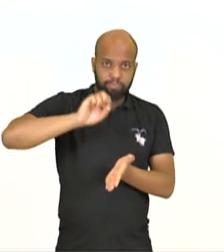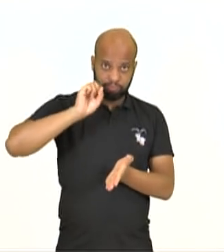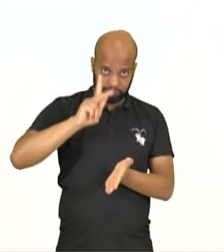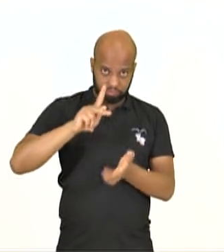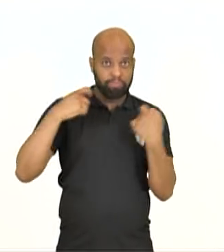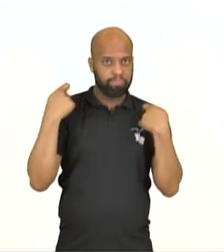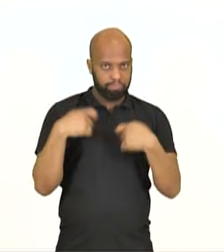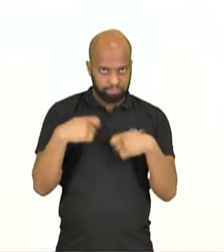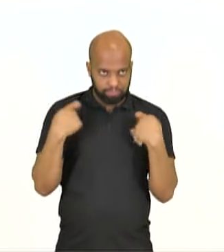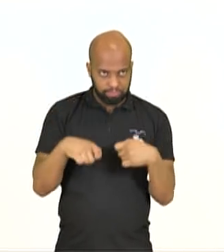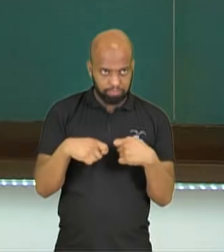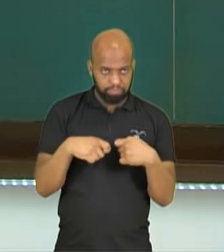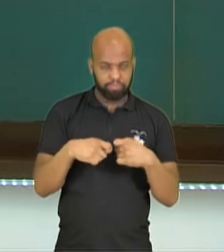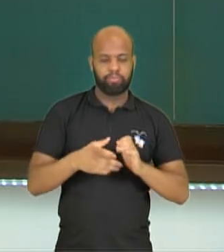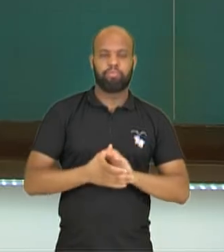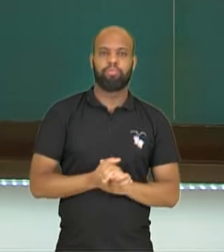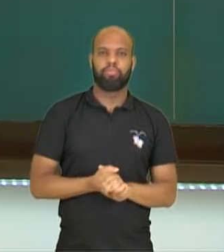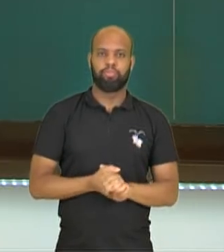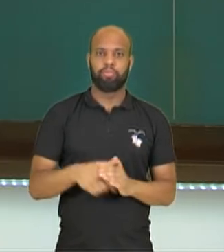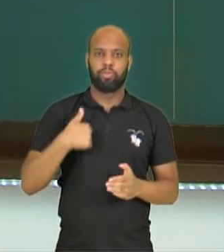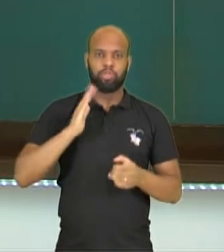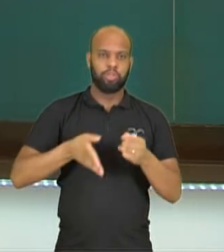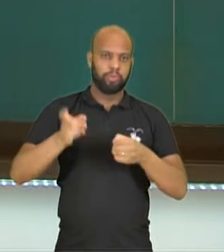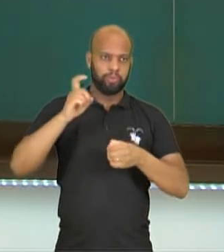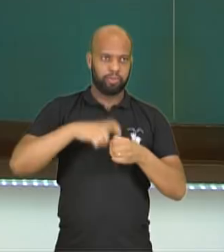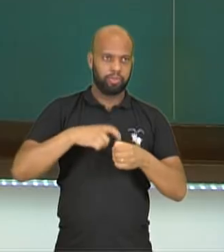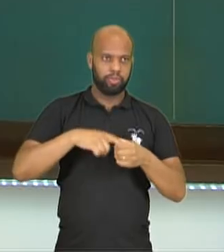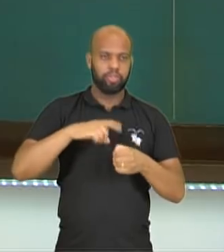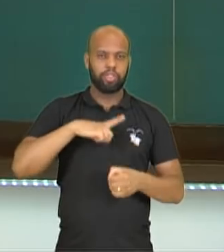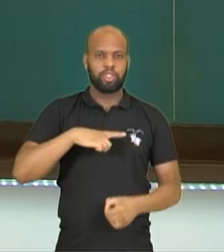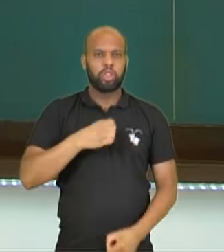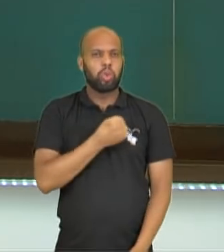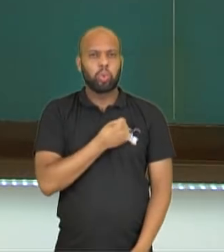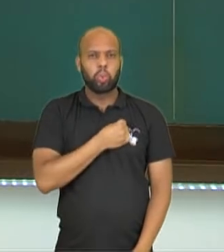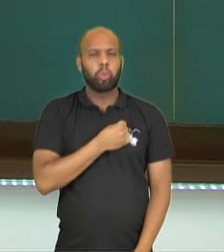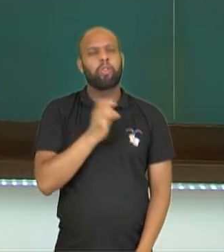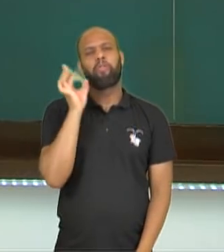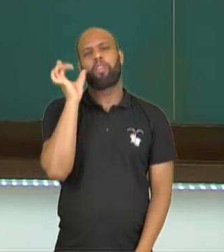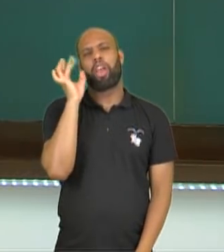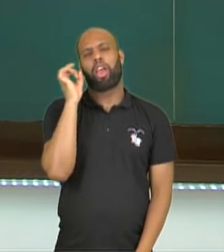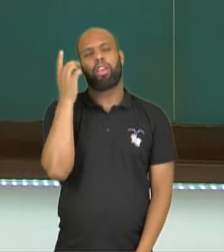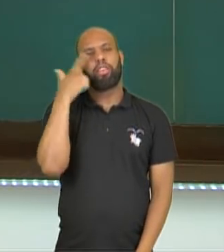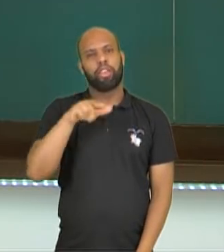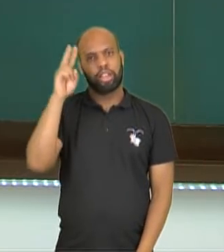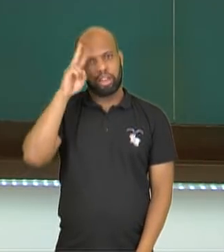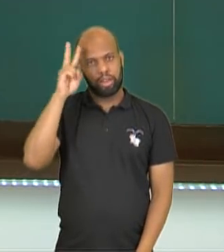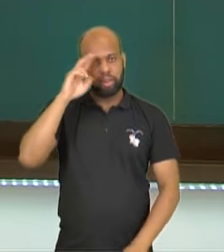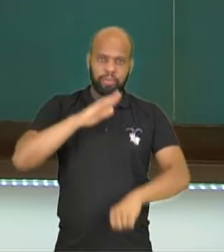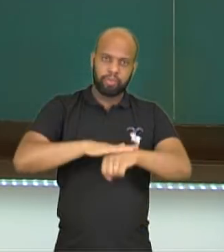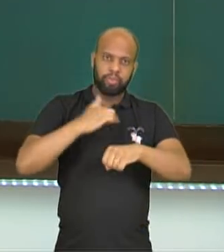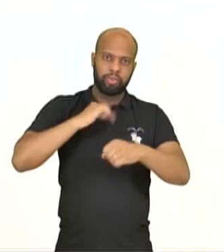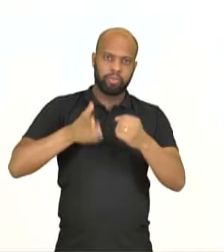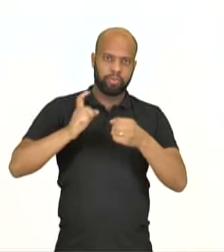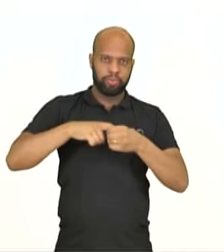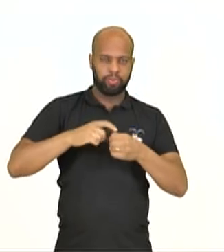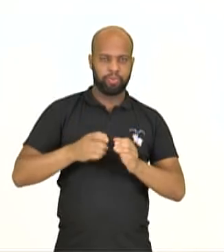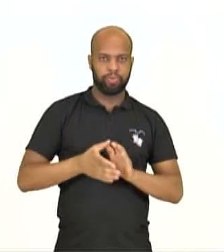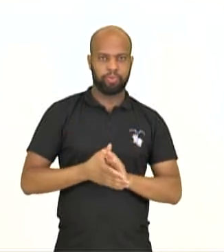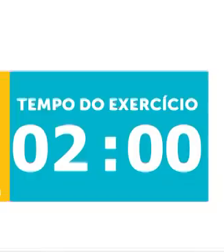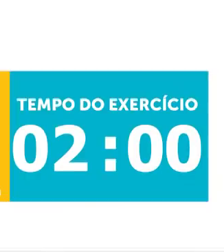cubo e menos 2 elevado ao cubo. Coloquei só número pequenininho, tá bom? Porque é para a gente relembrar. Então, vou dar um tempo e já volto.